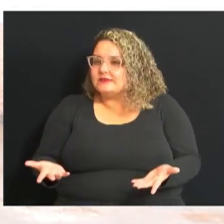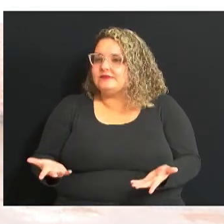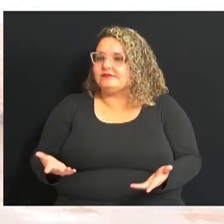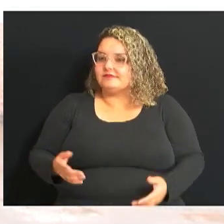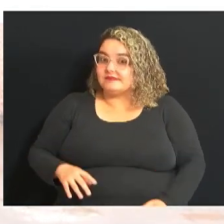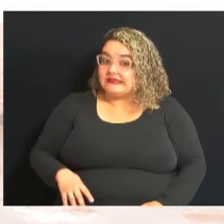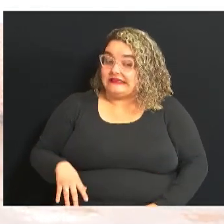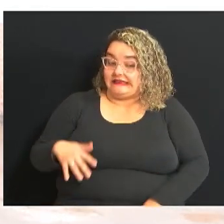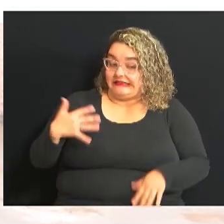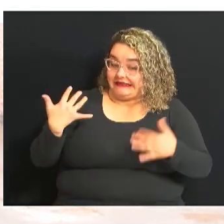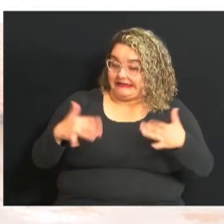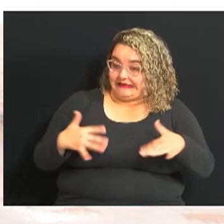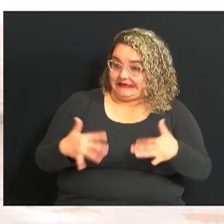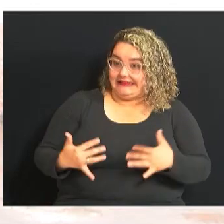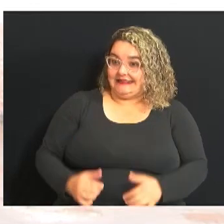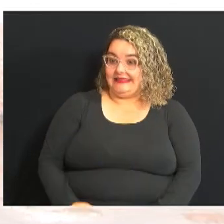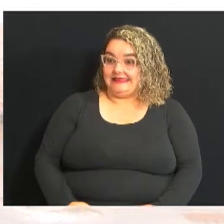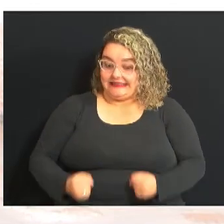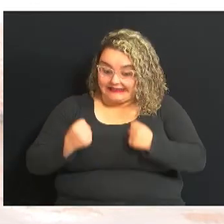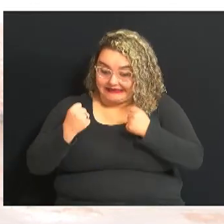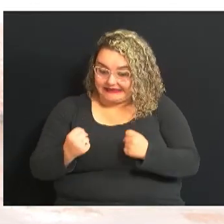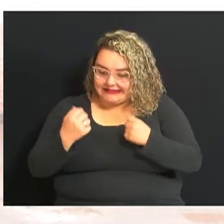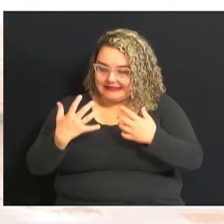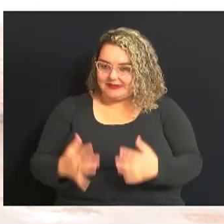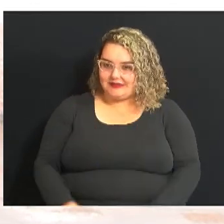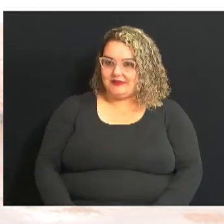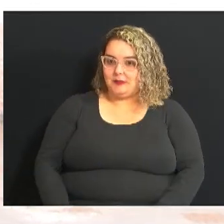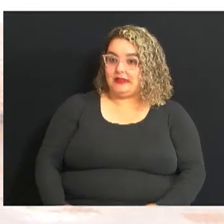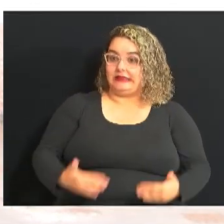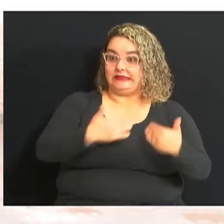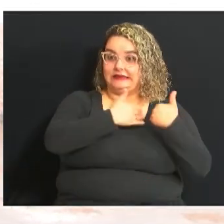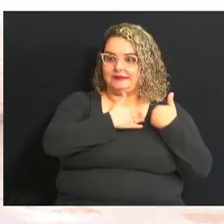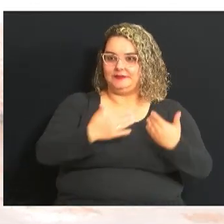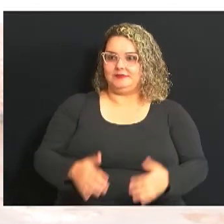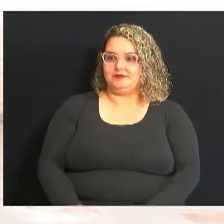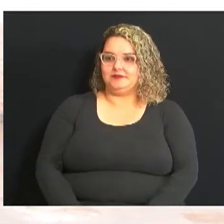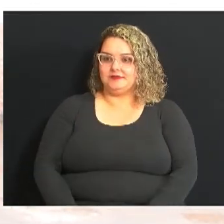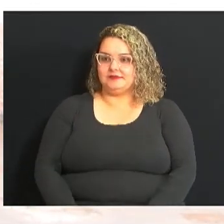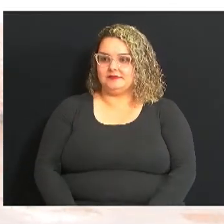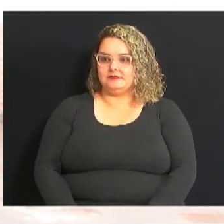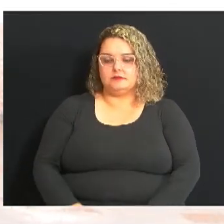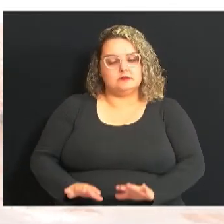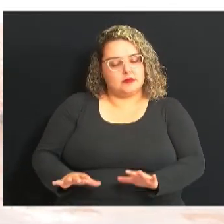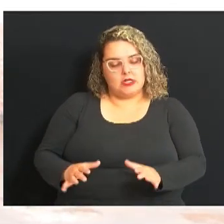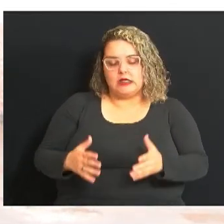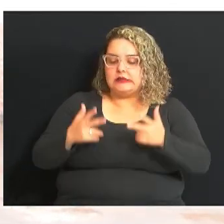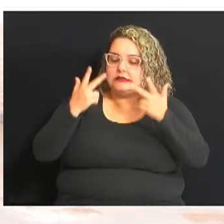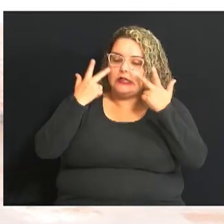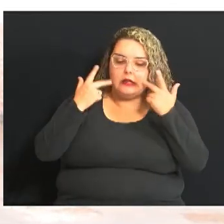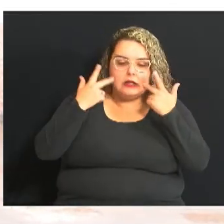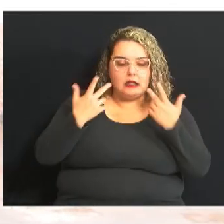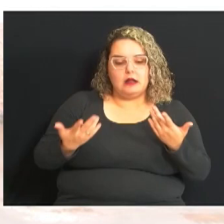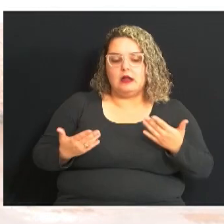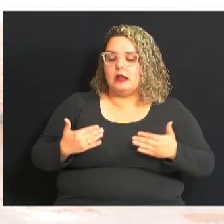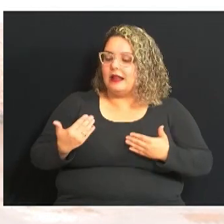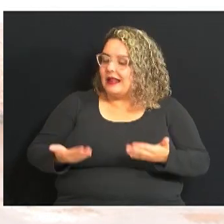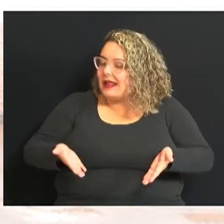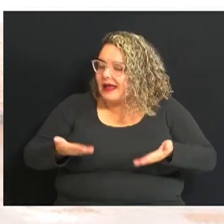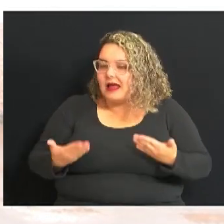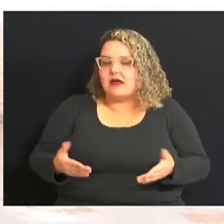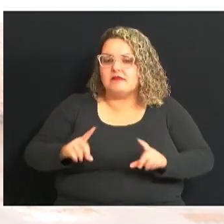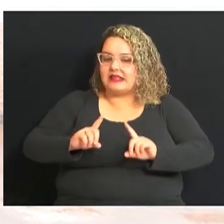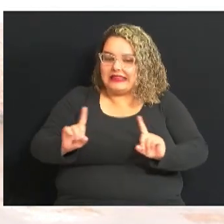bem forte assim para mim, mas eu não senti pressão, foi tudo bem natural, nunca foi nada